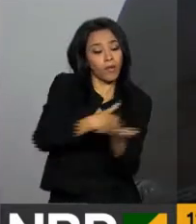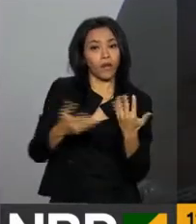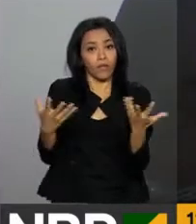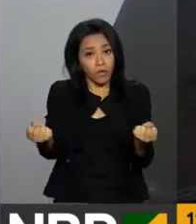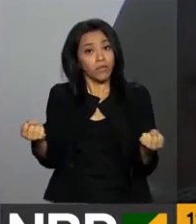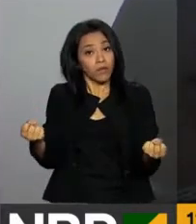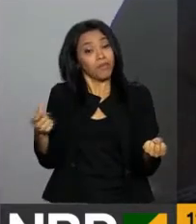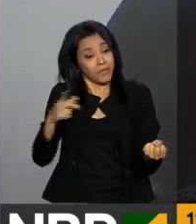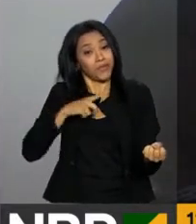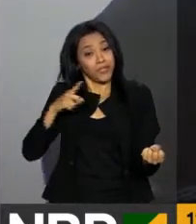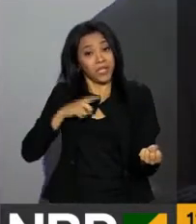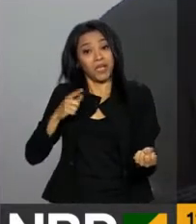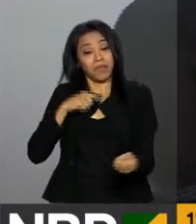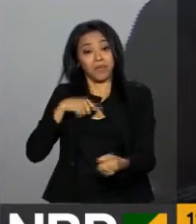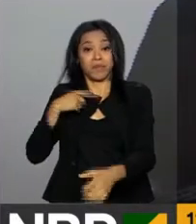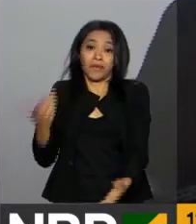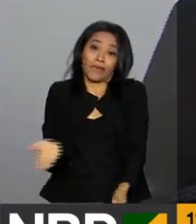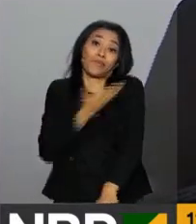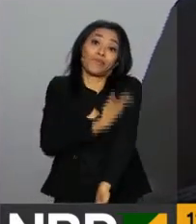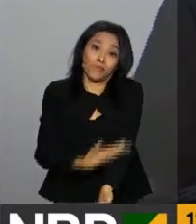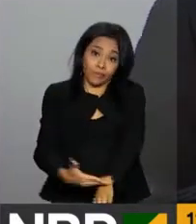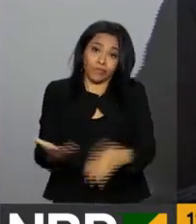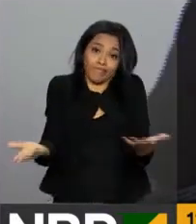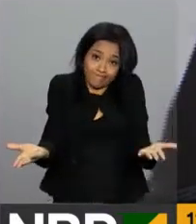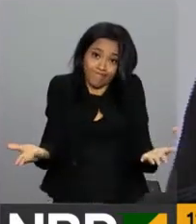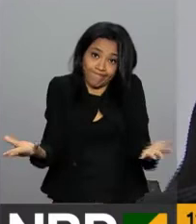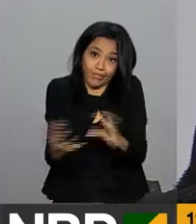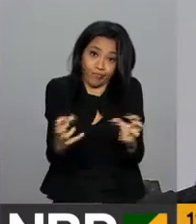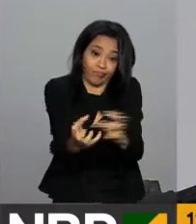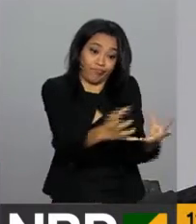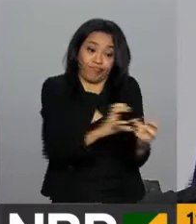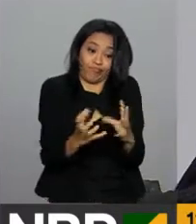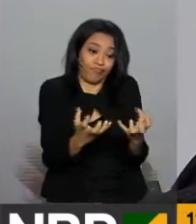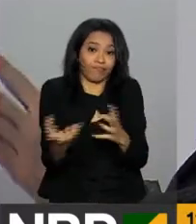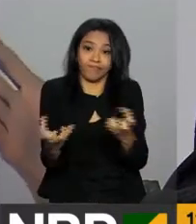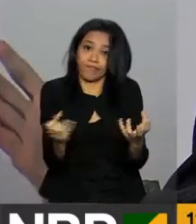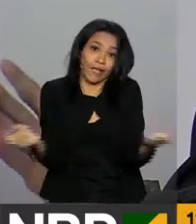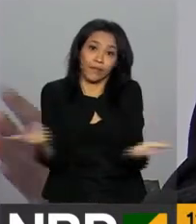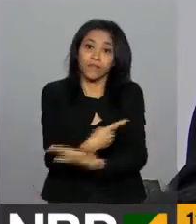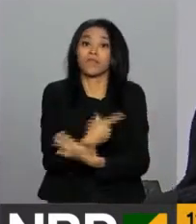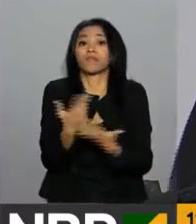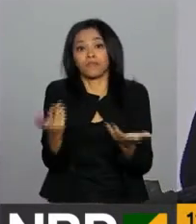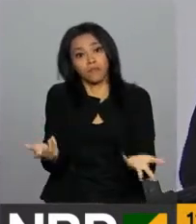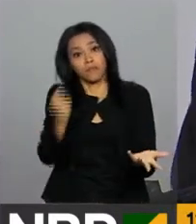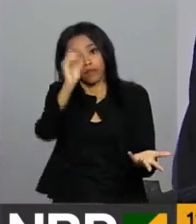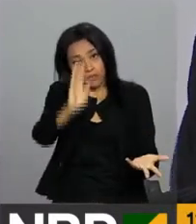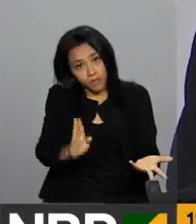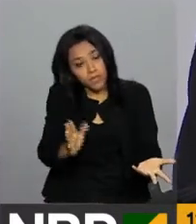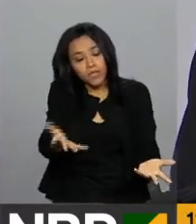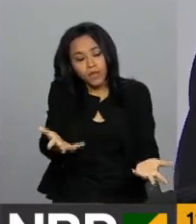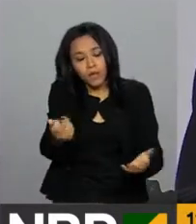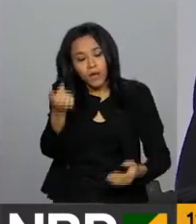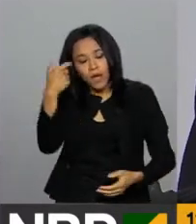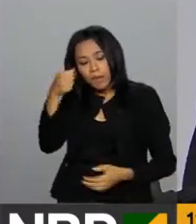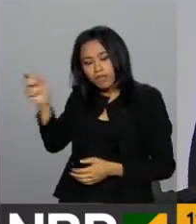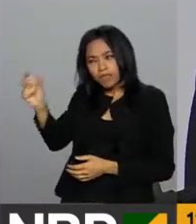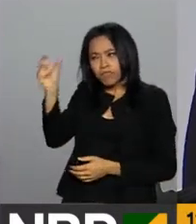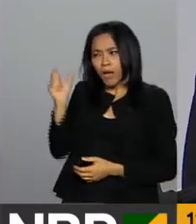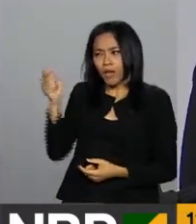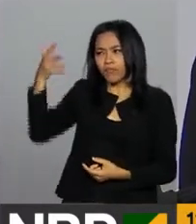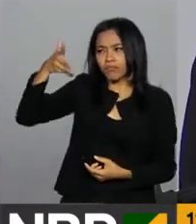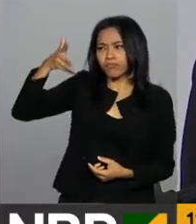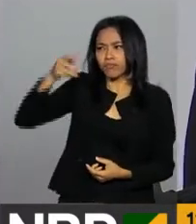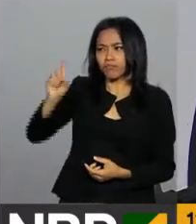essa tendência então quando começa a acontecer isso parece que há uma crise insolúvel e aí a palavra dos senhores e das senhoras